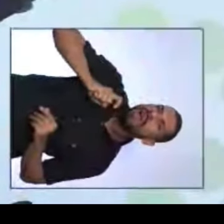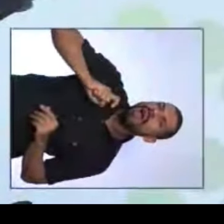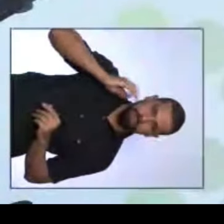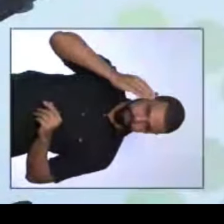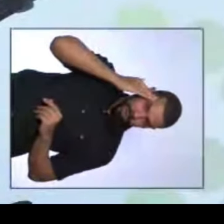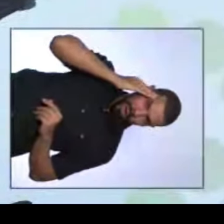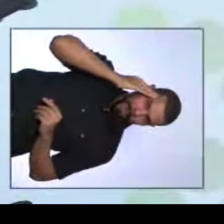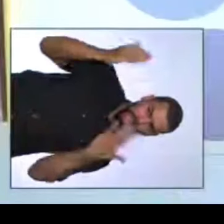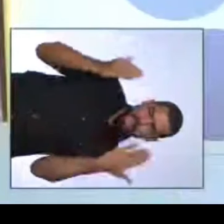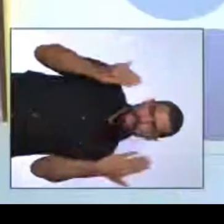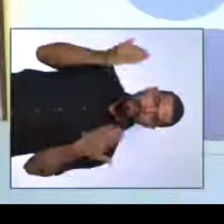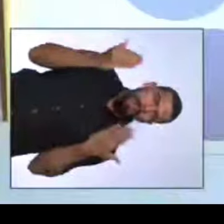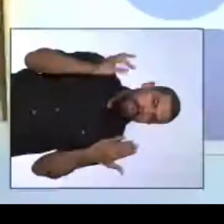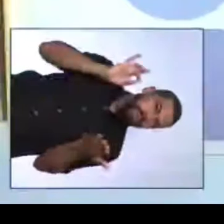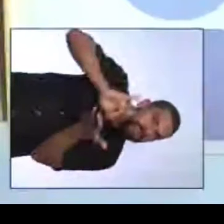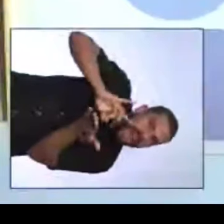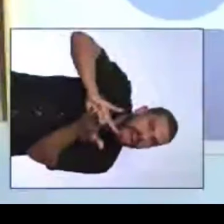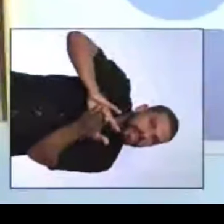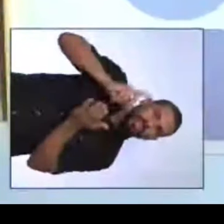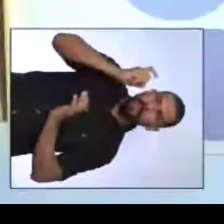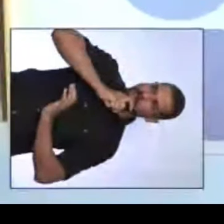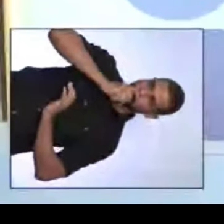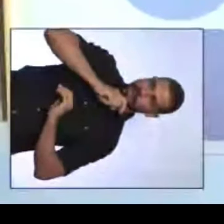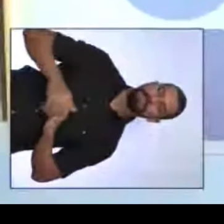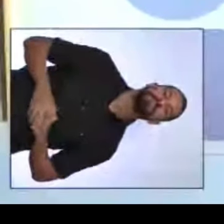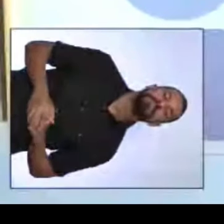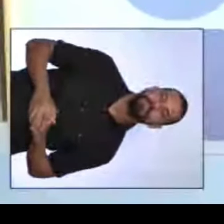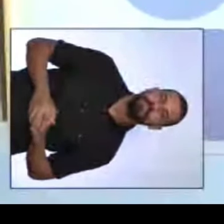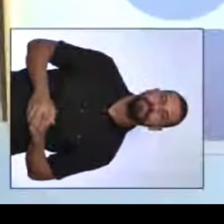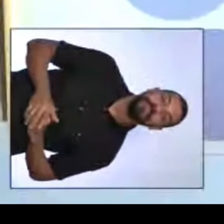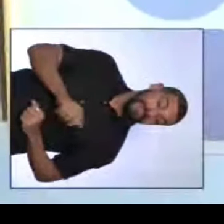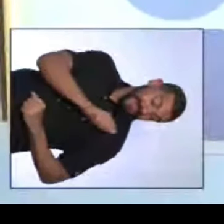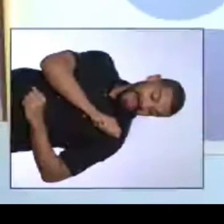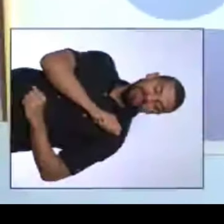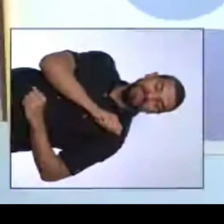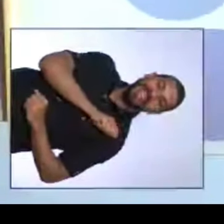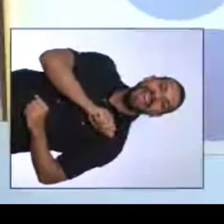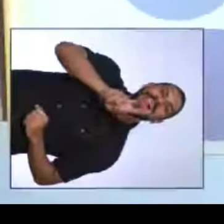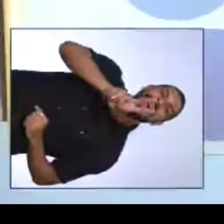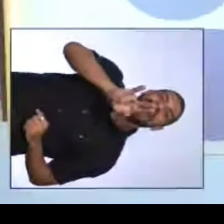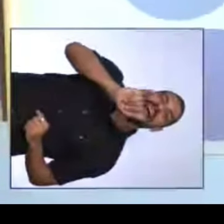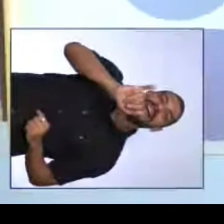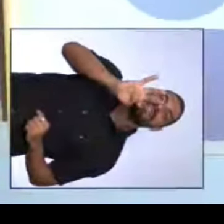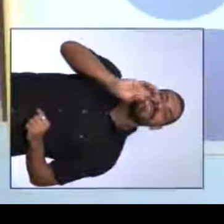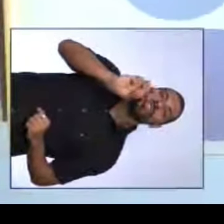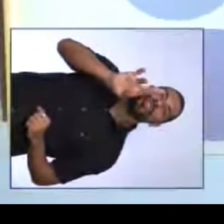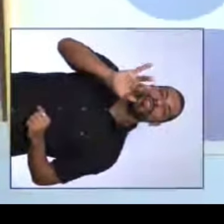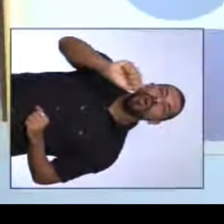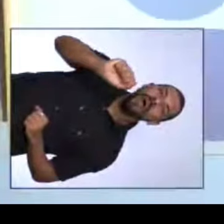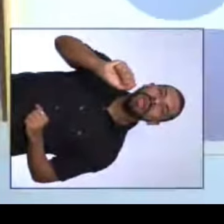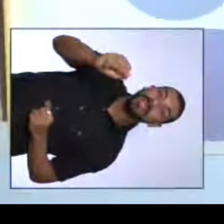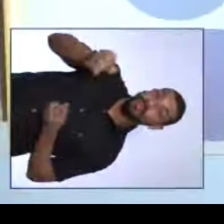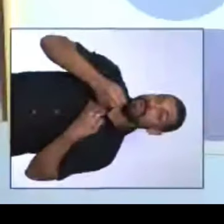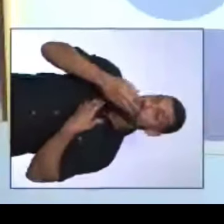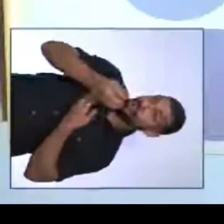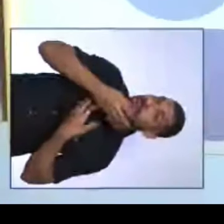Tá? Olha aqui, professor Mauro, a Vitória, ela disse, ela está complementando, né, dizendo que são dados